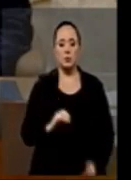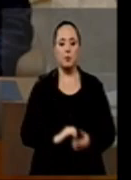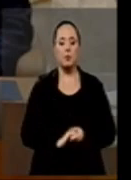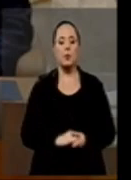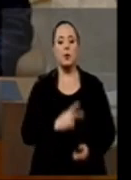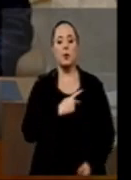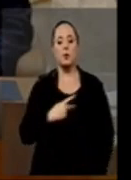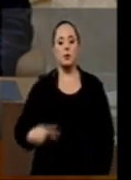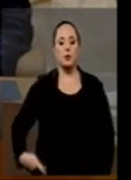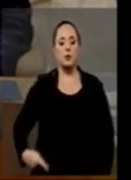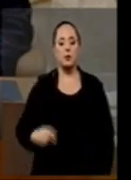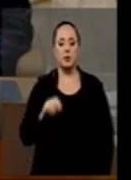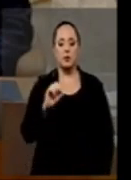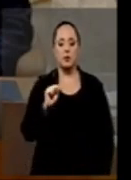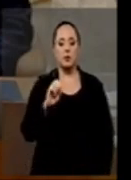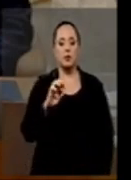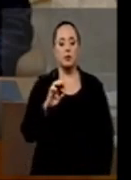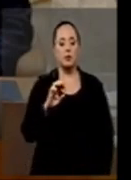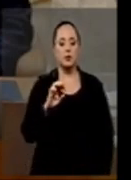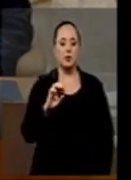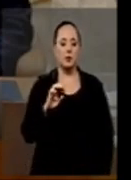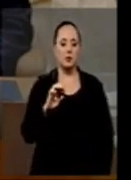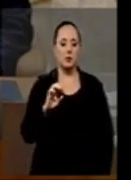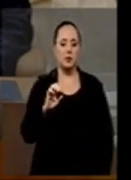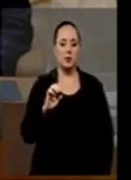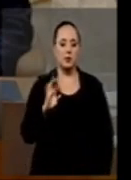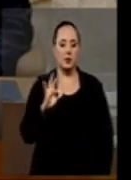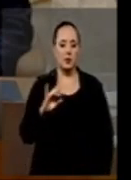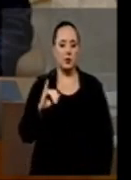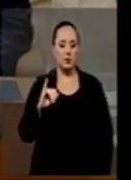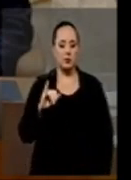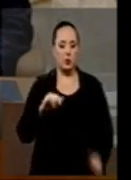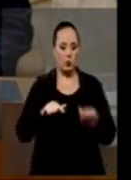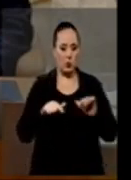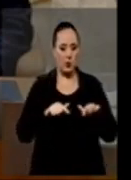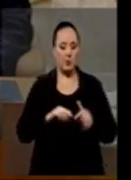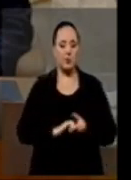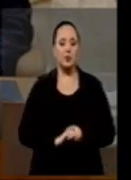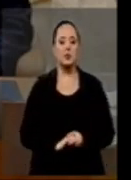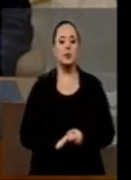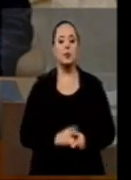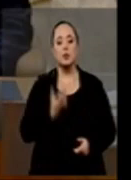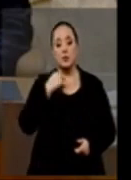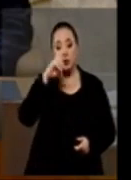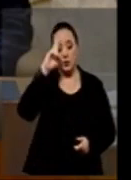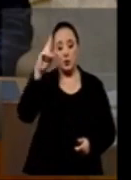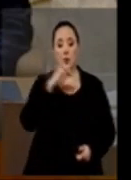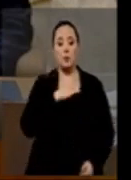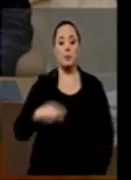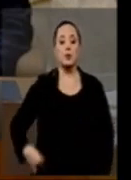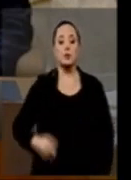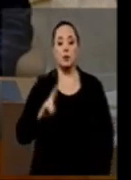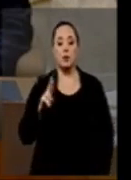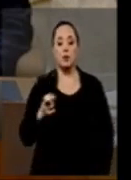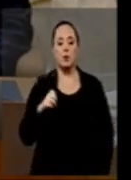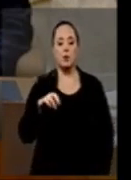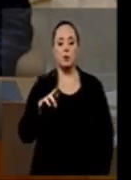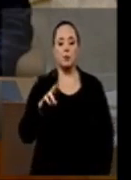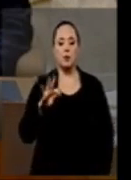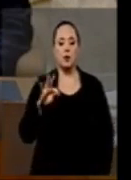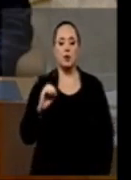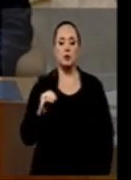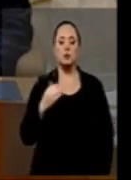do trabalho ministro brito pereira senhor corregedor nacional de justiça ministro humberto martins na